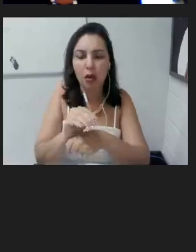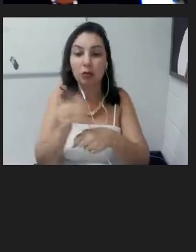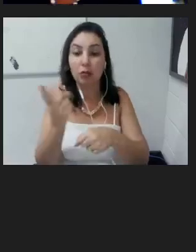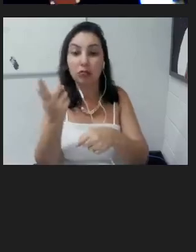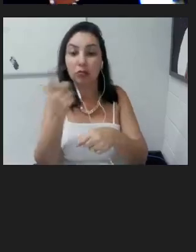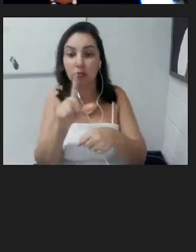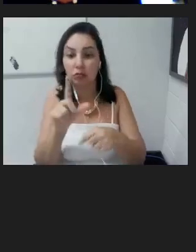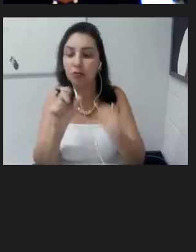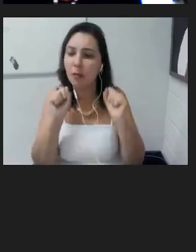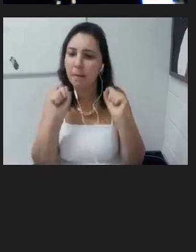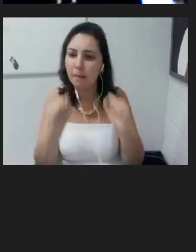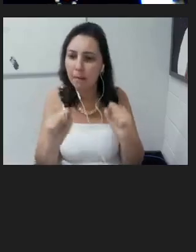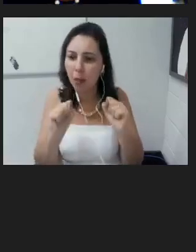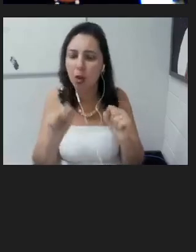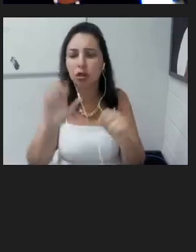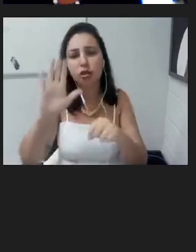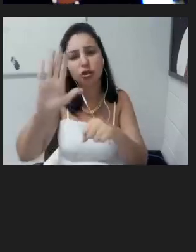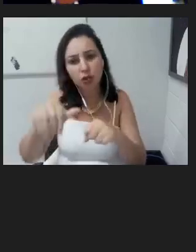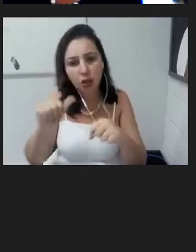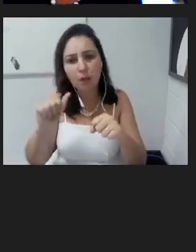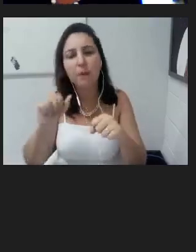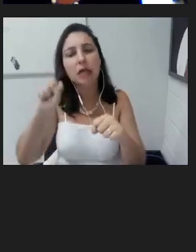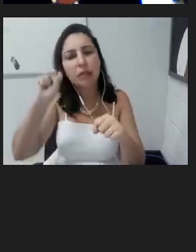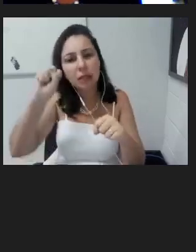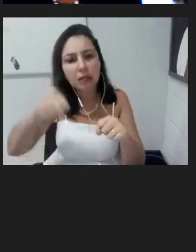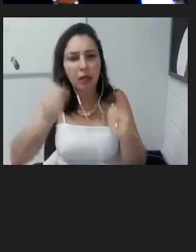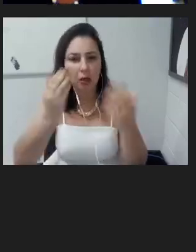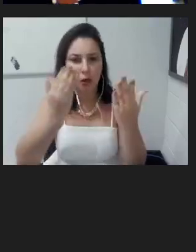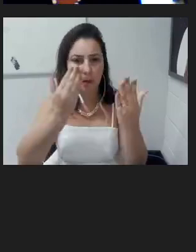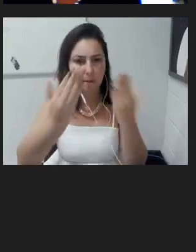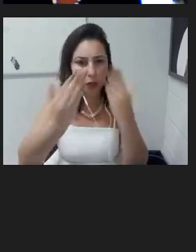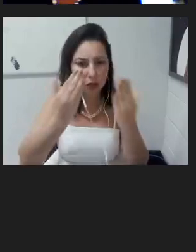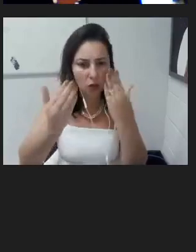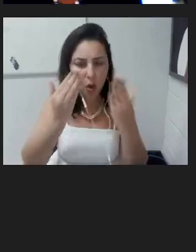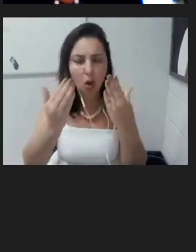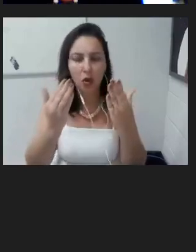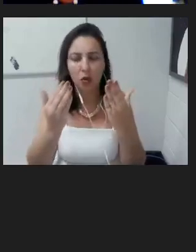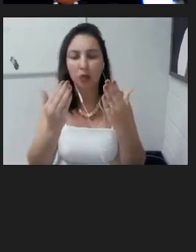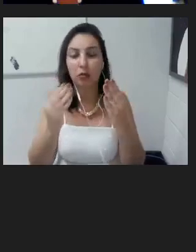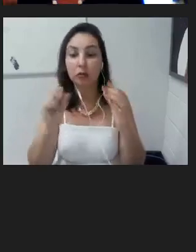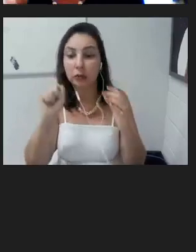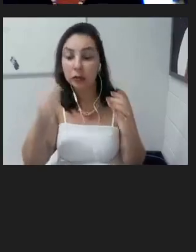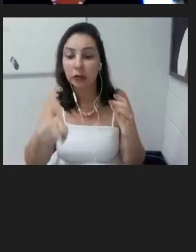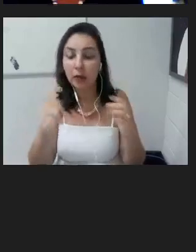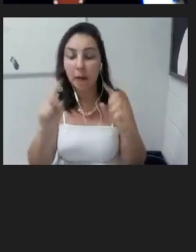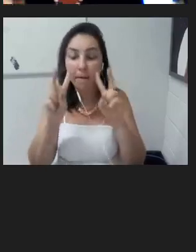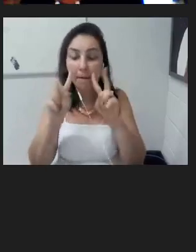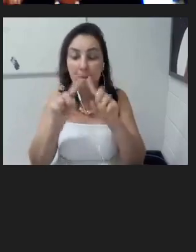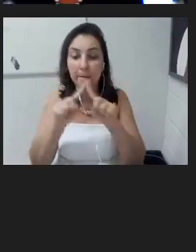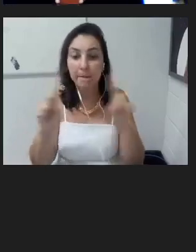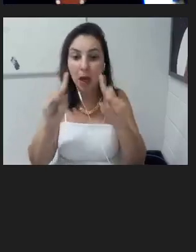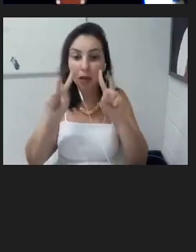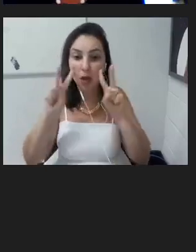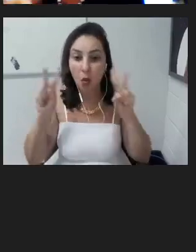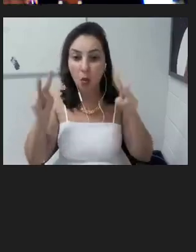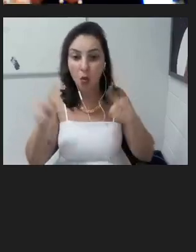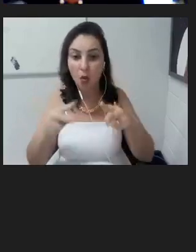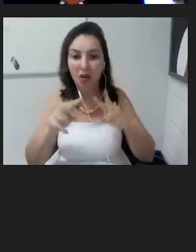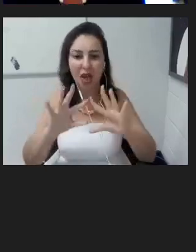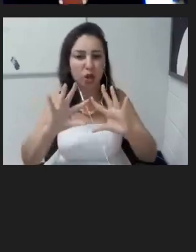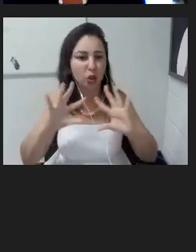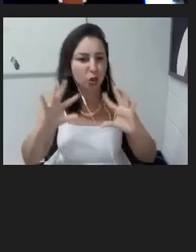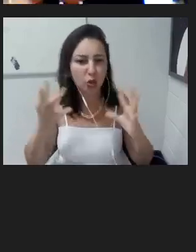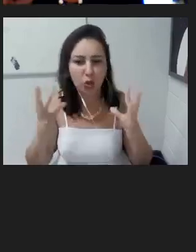chamar, sim, o psicólogo ou os especialistas, pode chamar, mas é um olhar de todos, de cuidado,